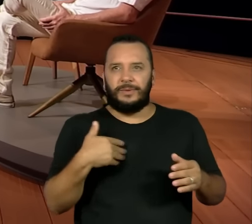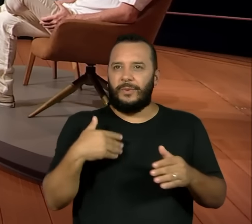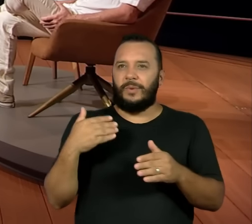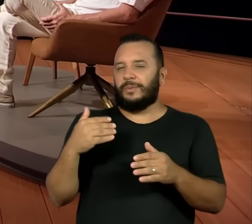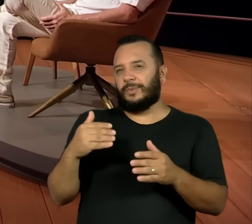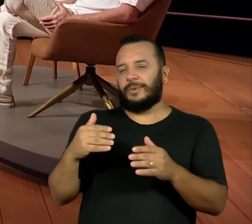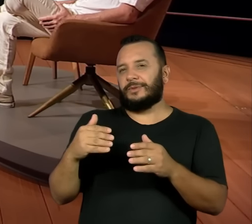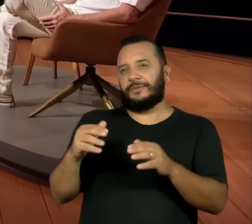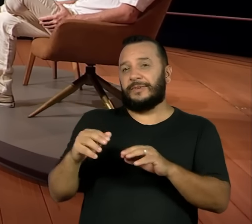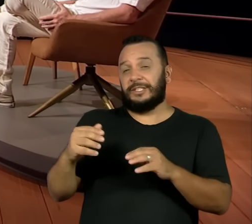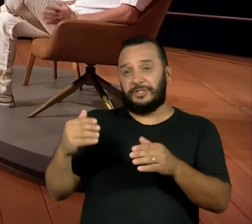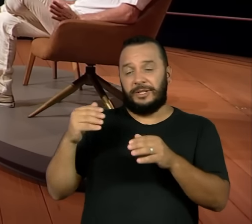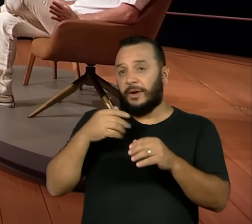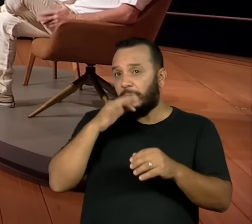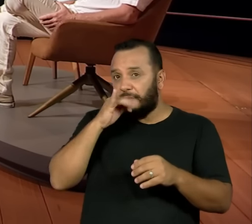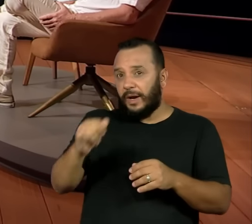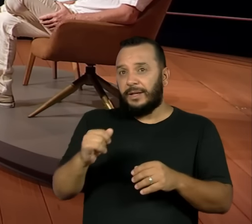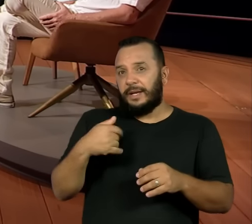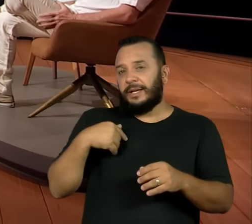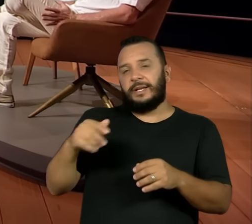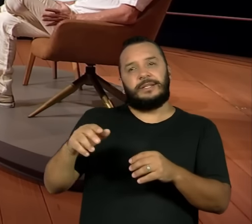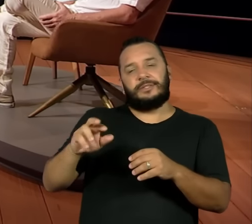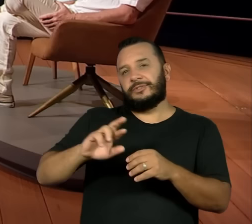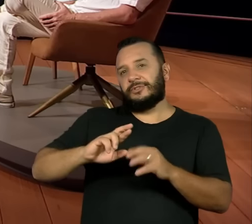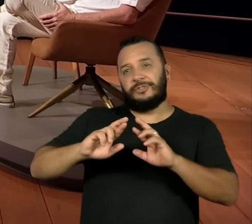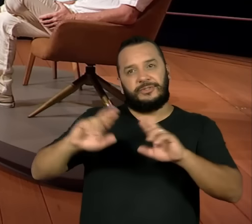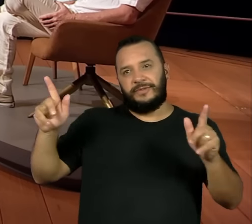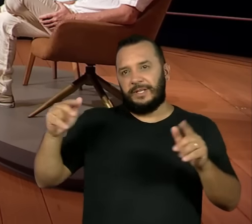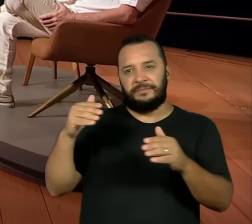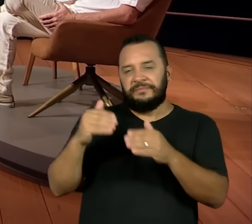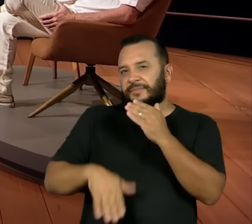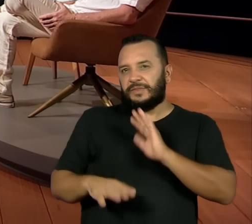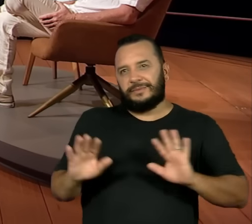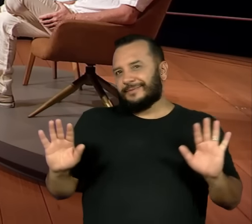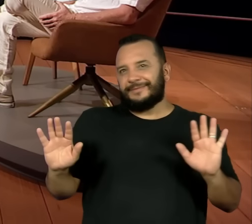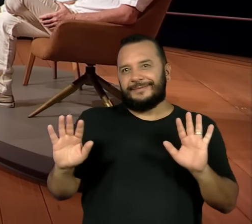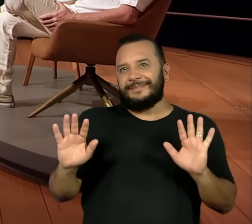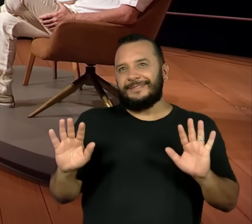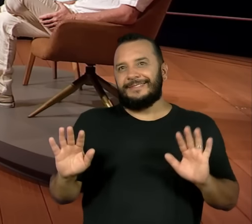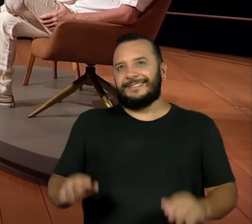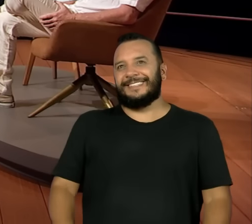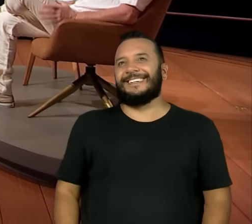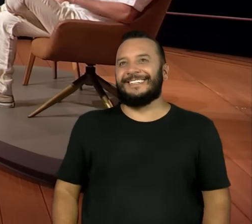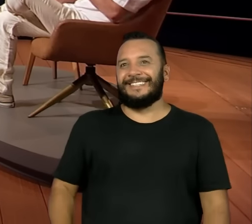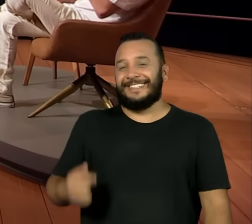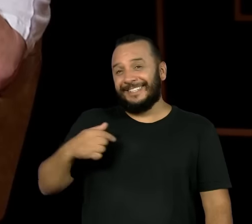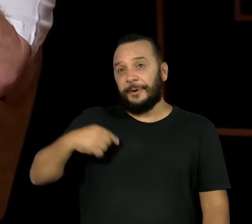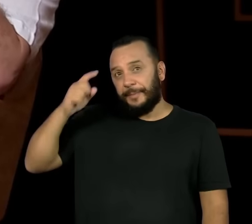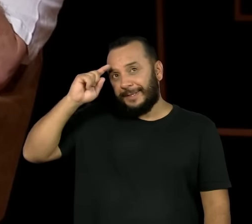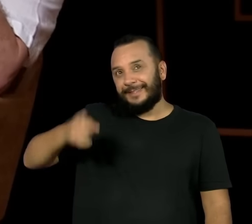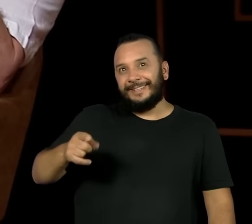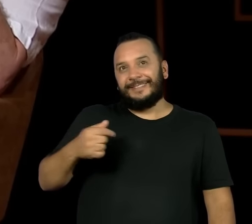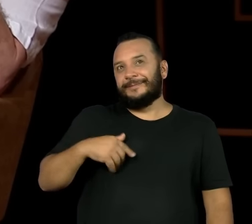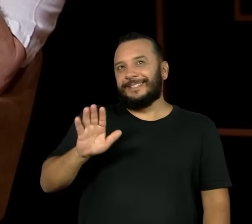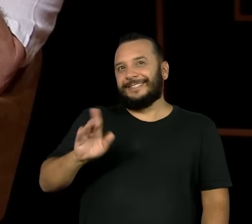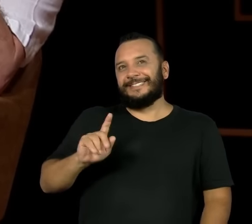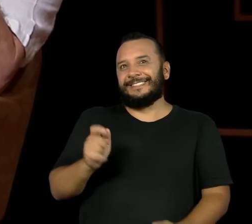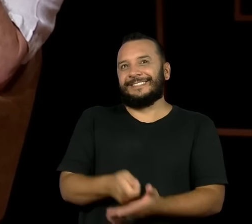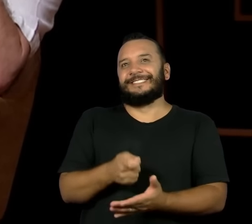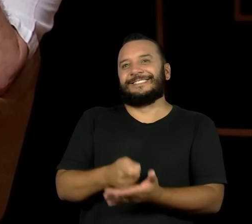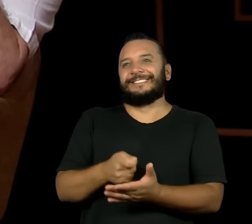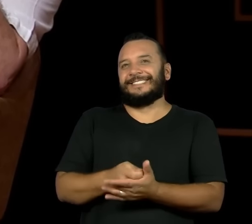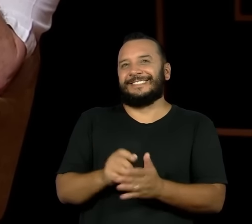que do que eu falei Só não concordo que não faça o que eu mandei mas eu não sou